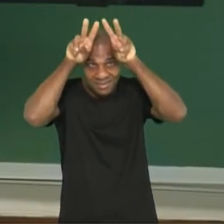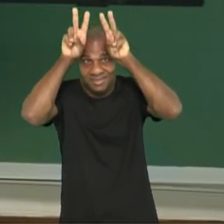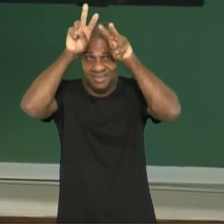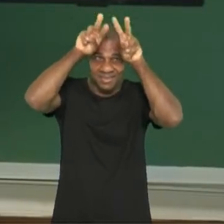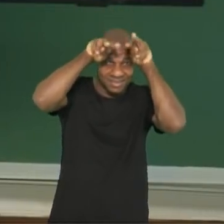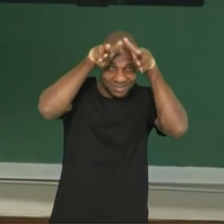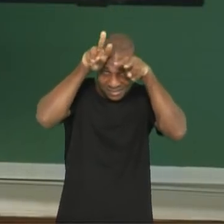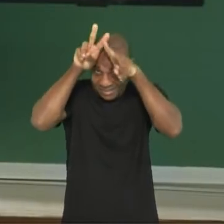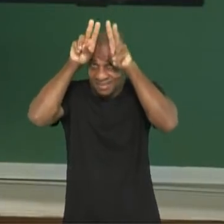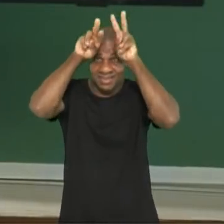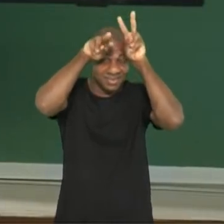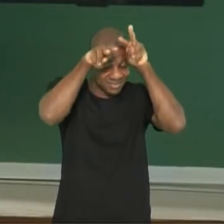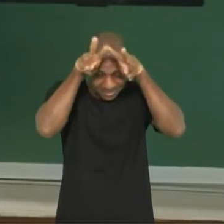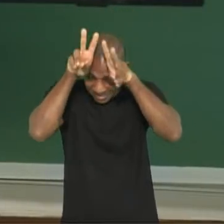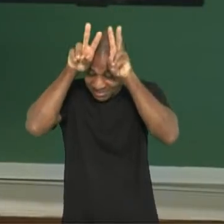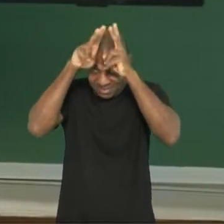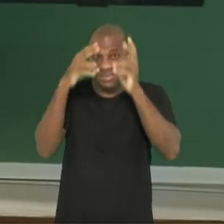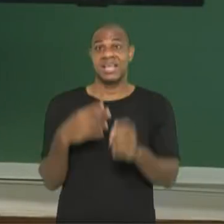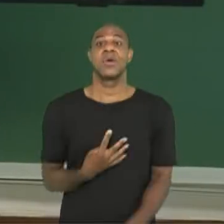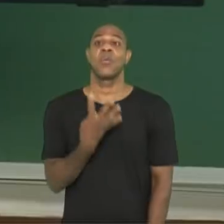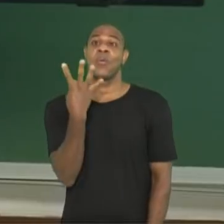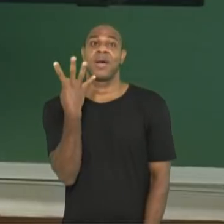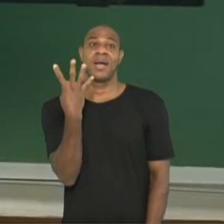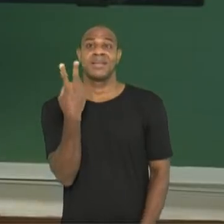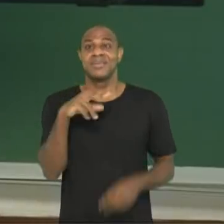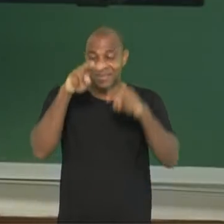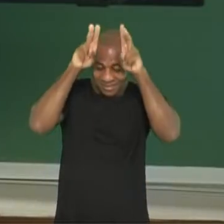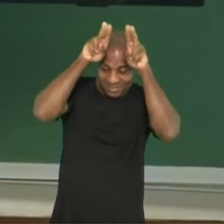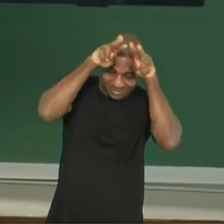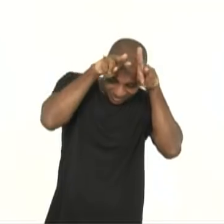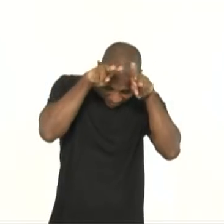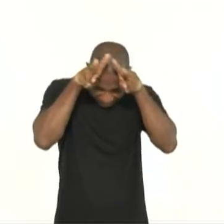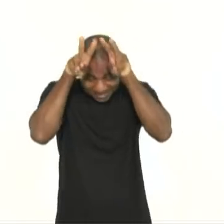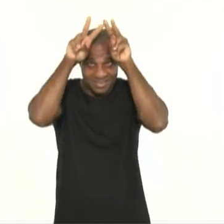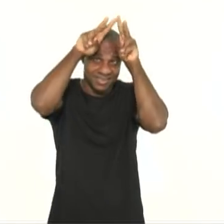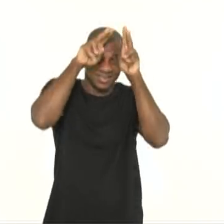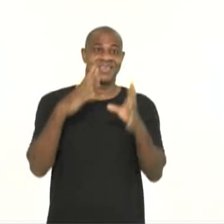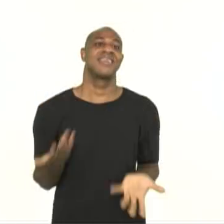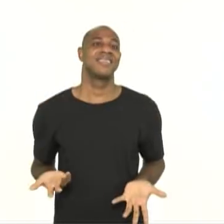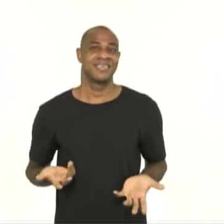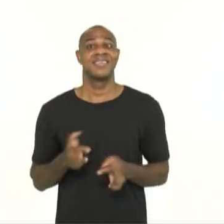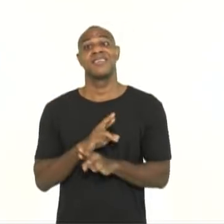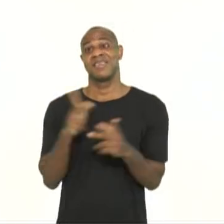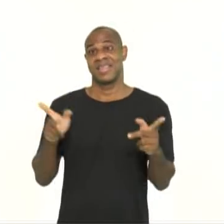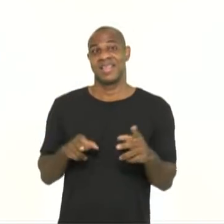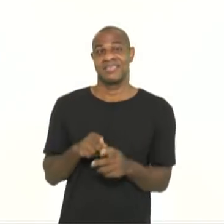um. Então, outra coisa que você pode usar para caracterizar esses animais.